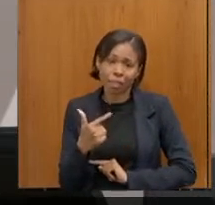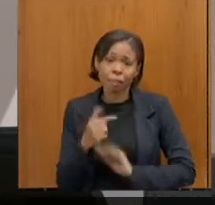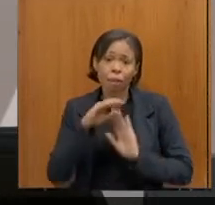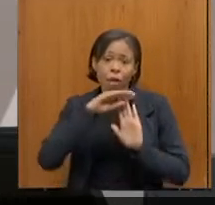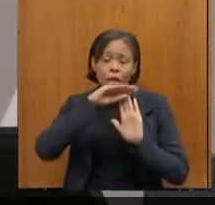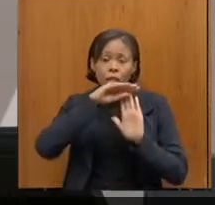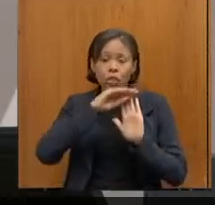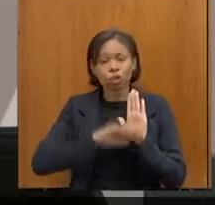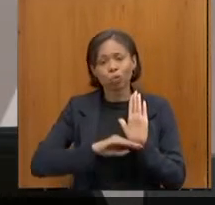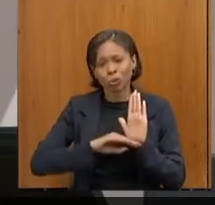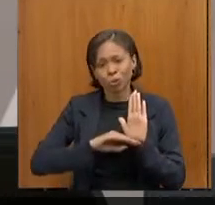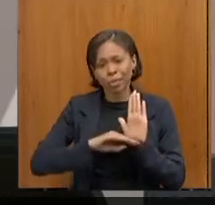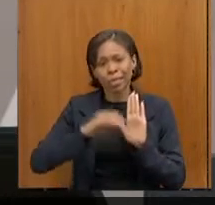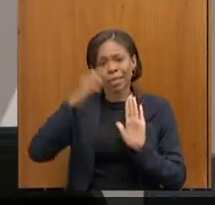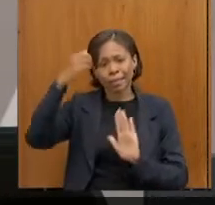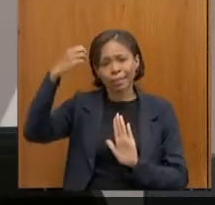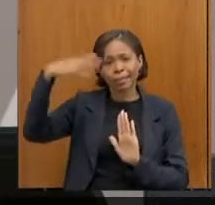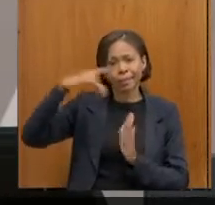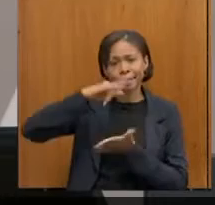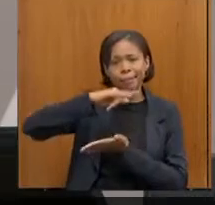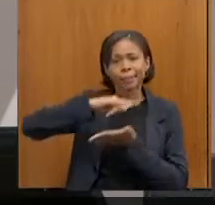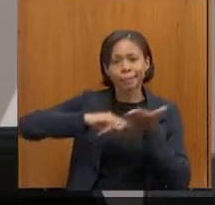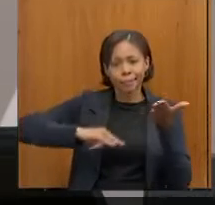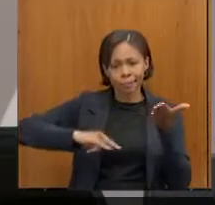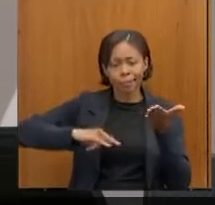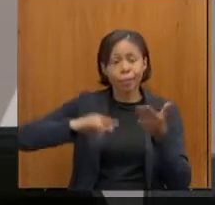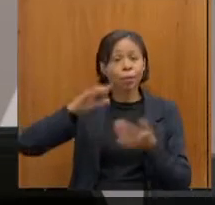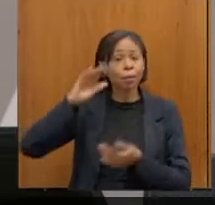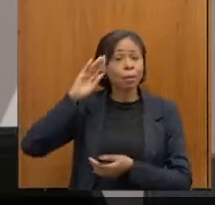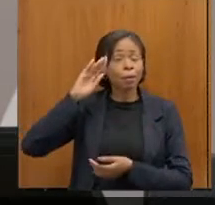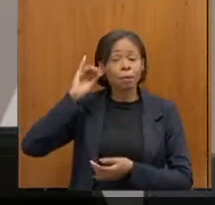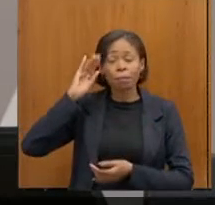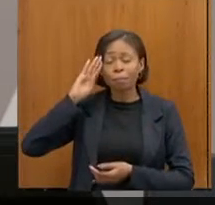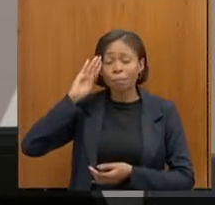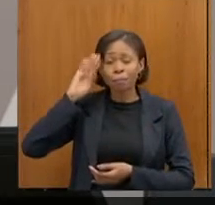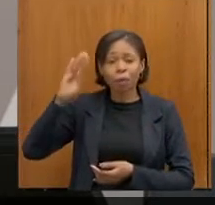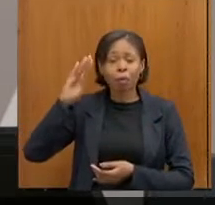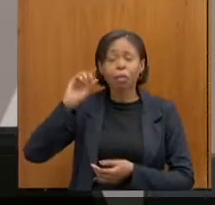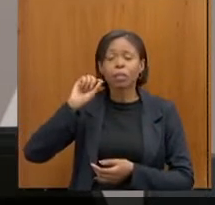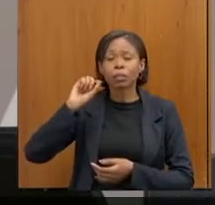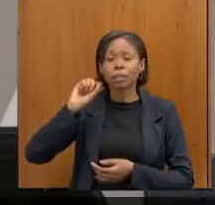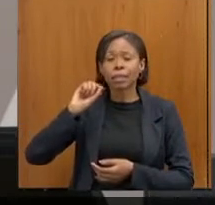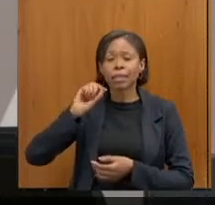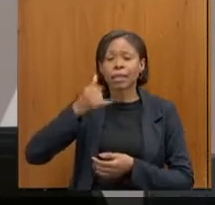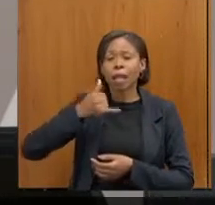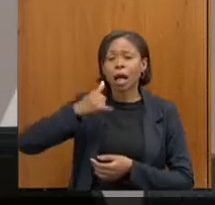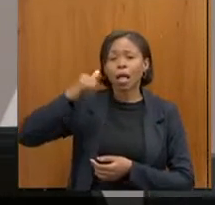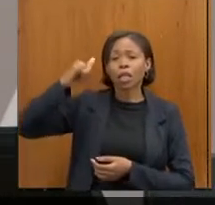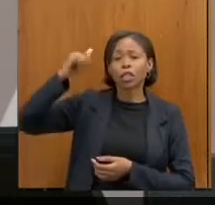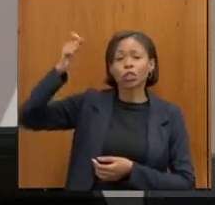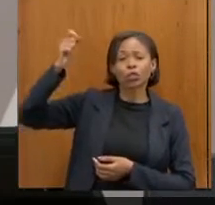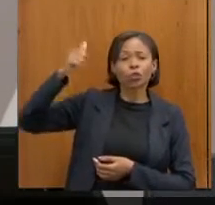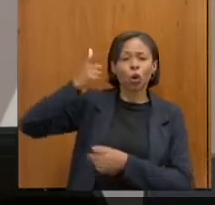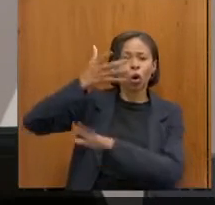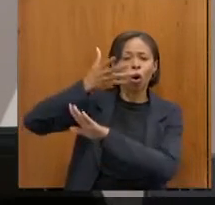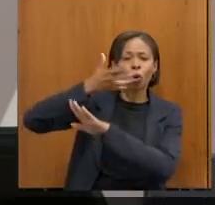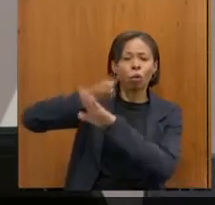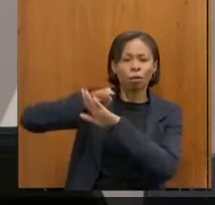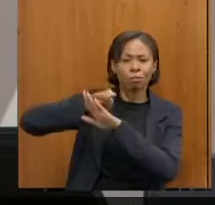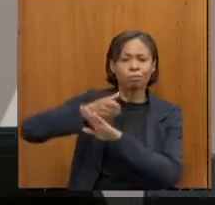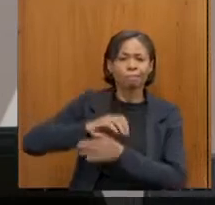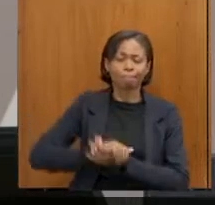conta principalmente é a questão da energia solar teria jeito de que isso pudesse